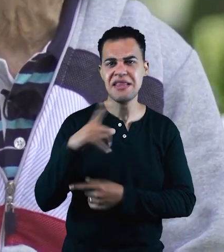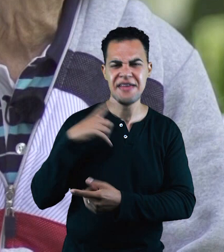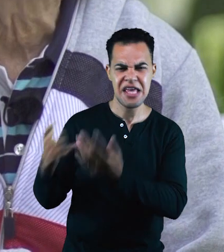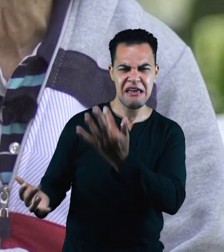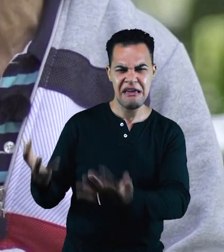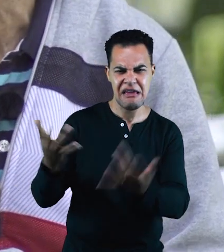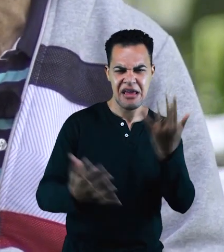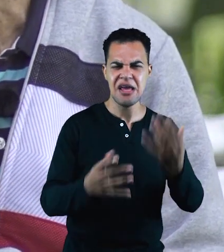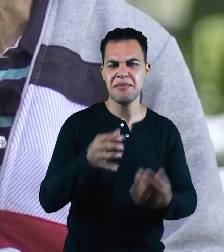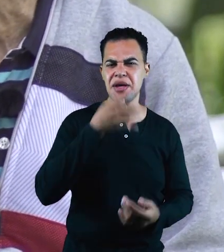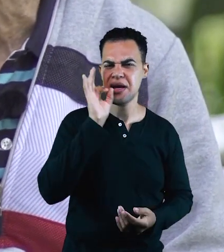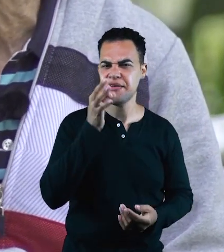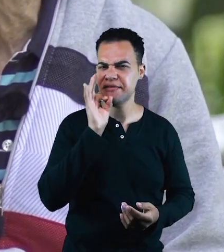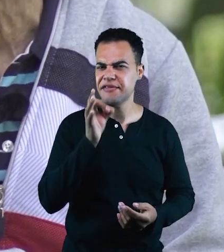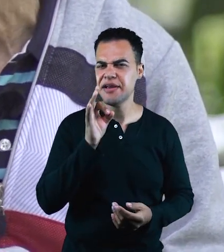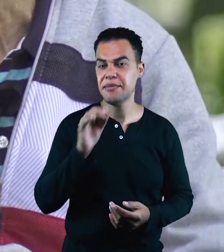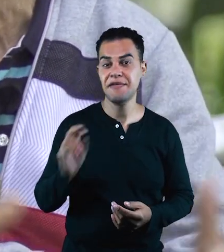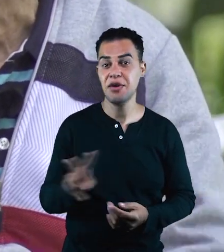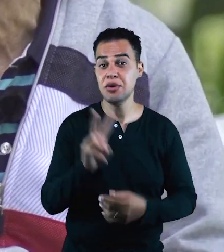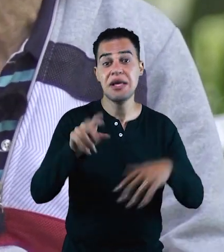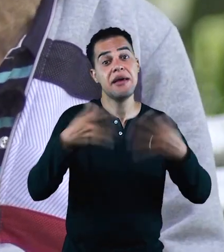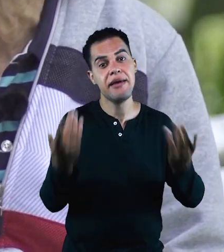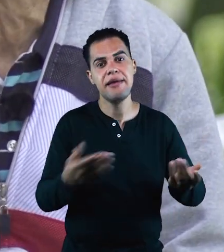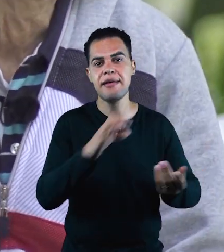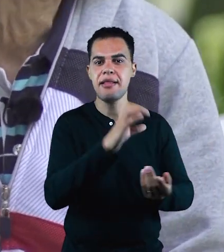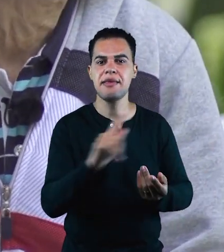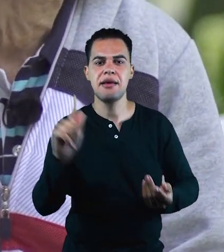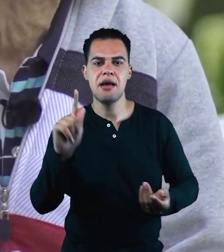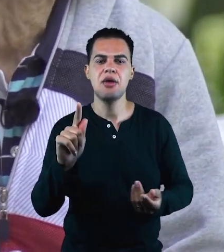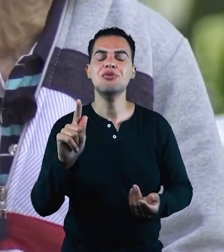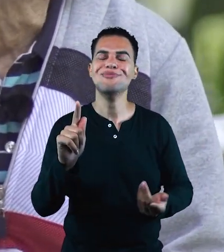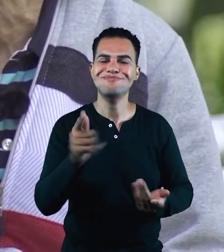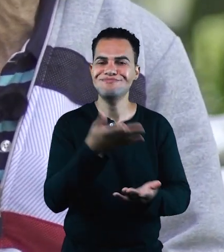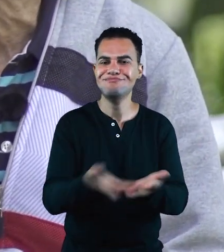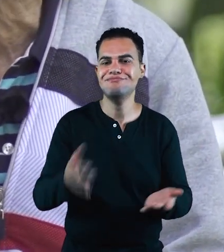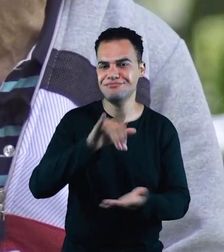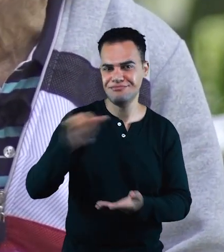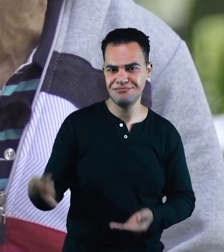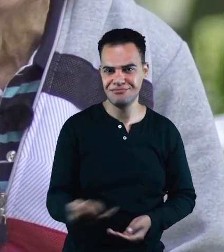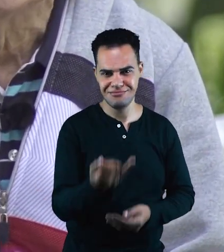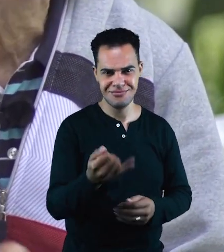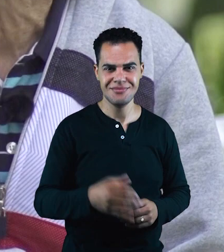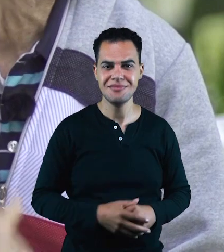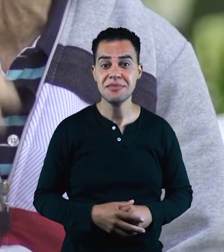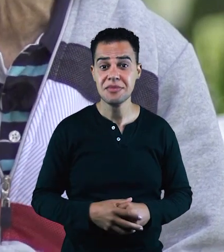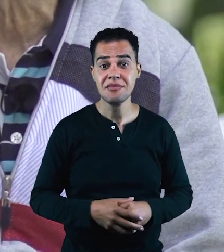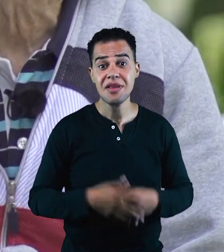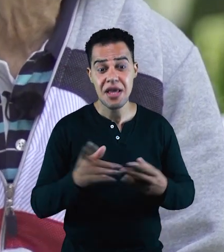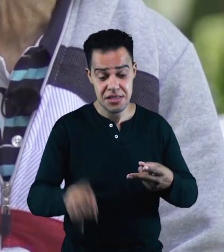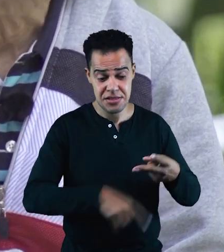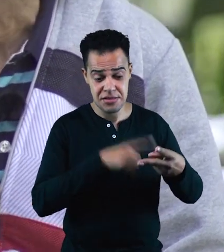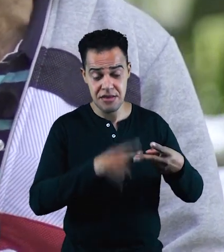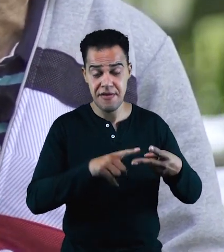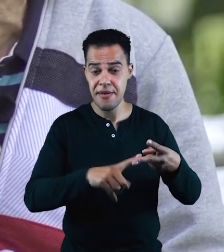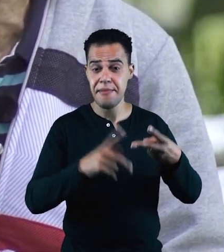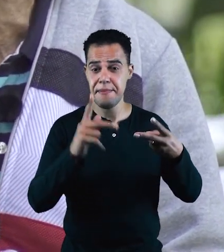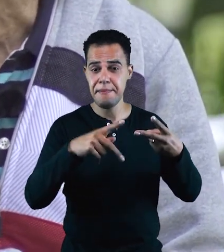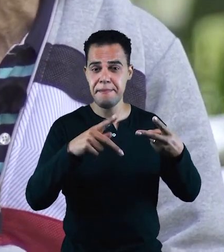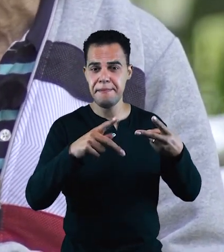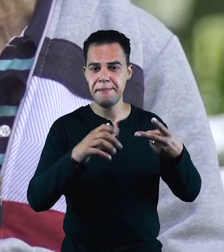queima do café, para valorizar, e Cantagalo perdeu essa oportunidade. Em seguida veio a